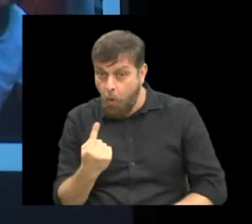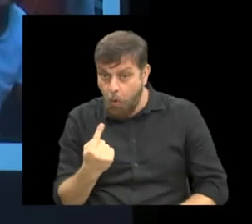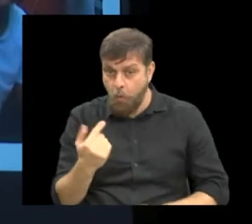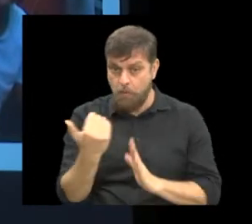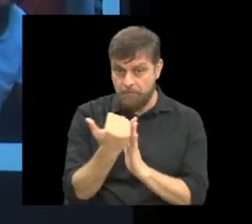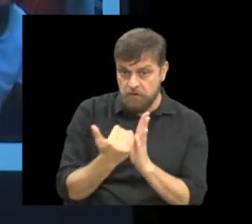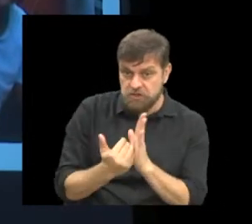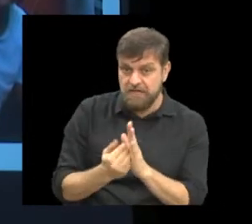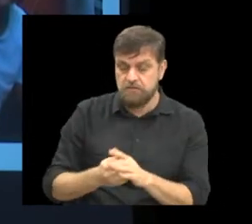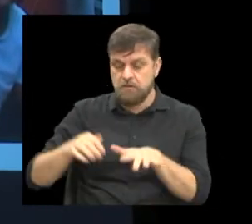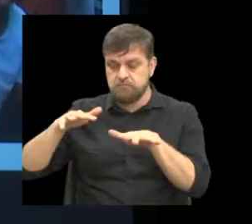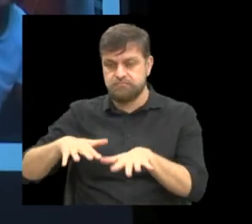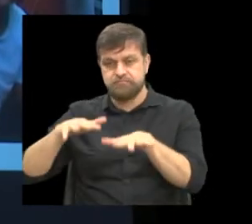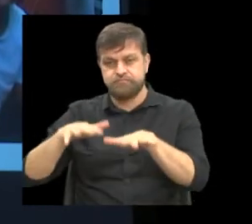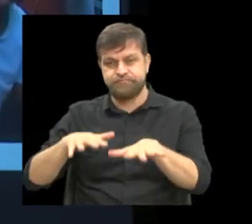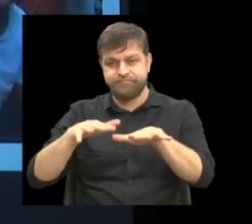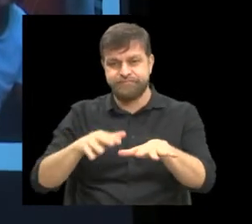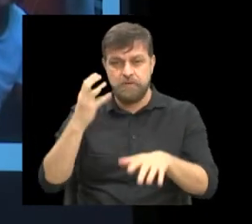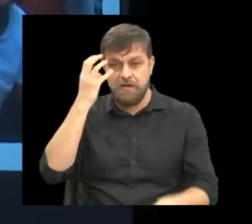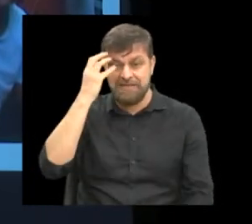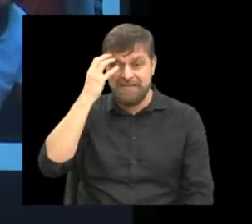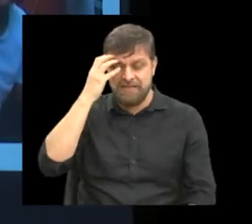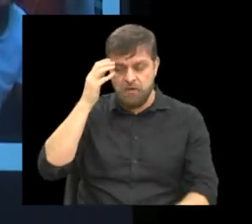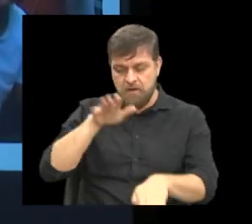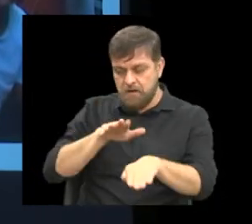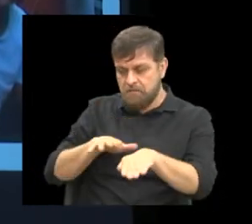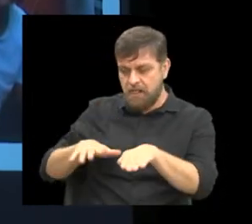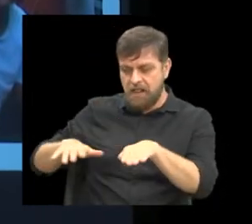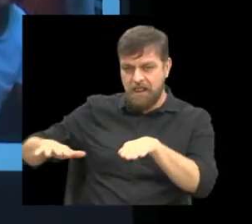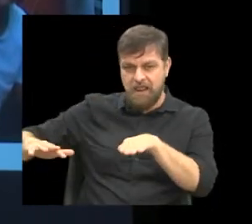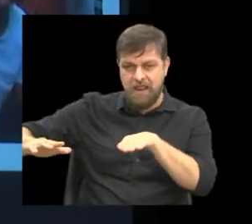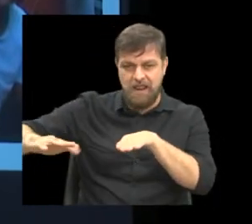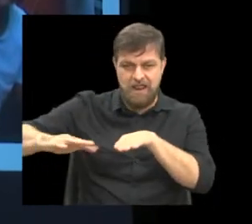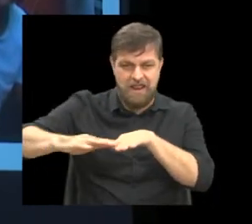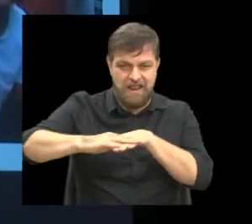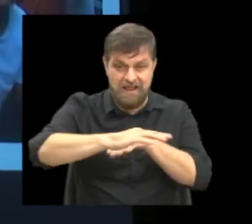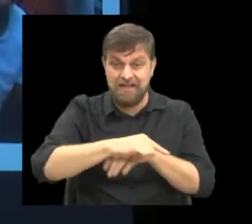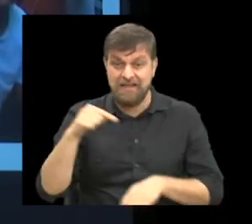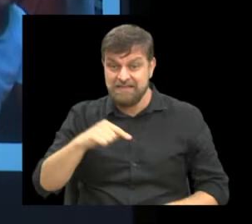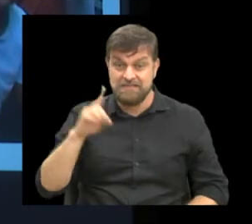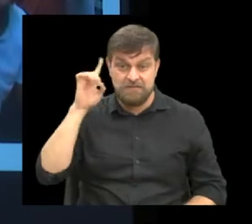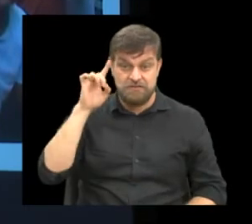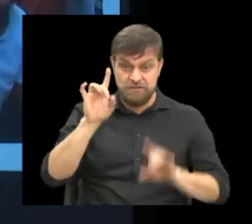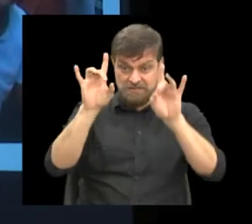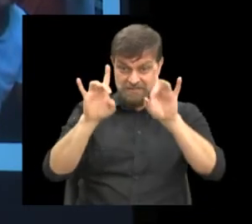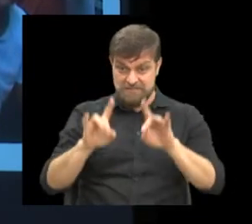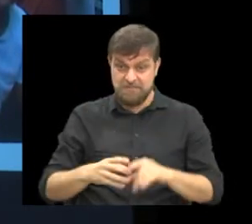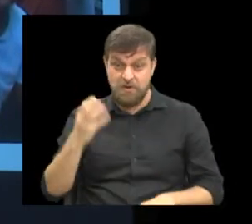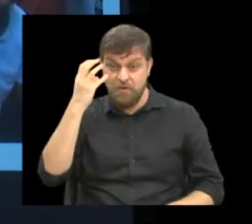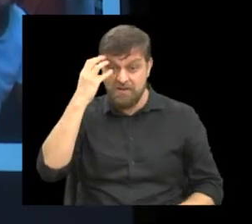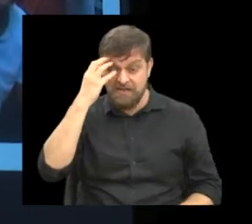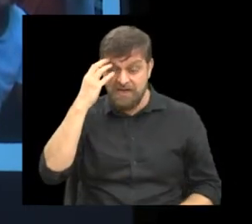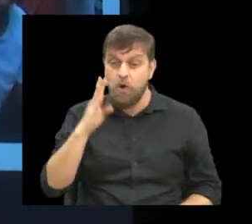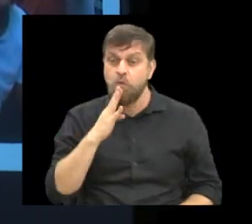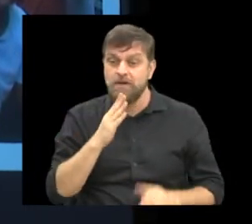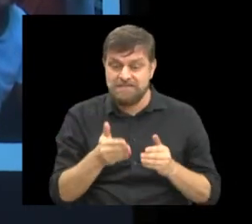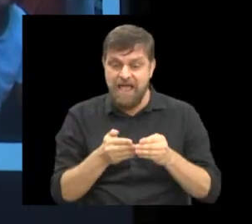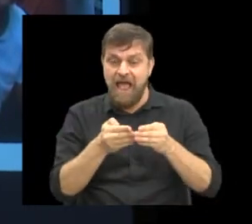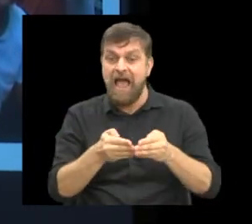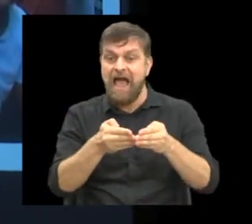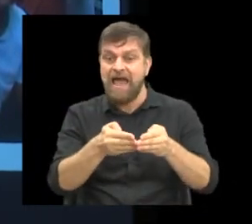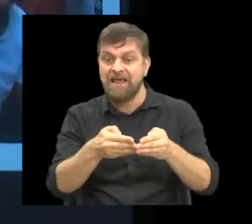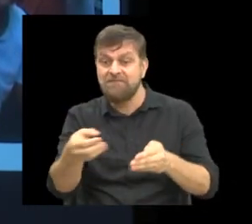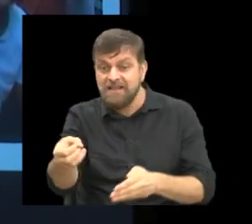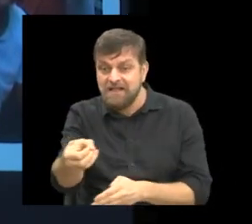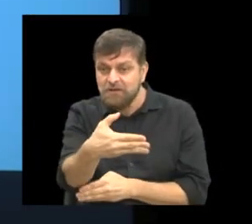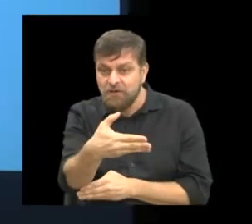é a caminhada, que ele faz em volta do nosso bairro. Mas nesse dia eles foram até o Taquaral visitar a caravela nova.